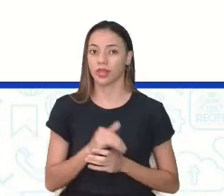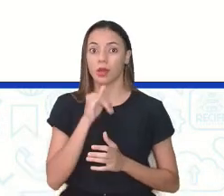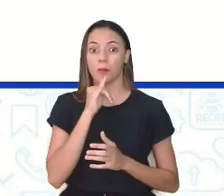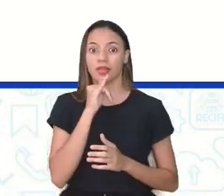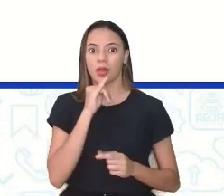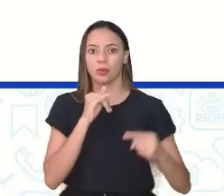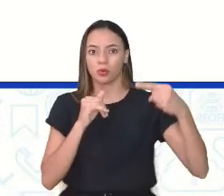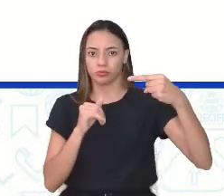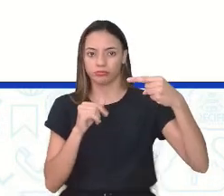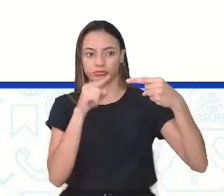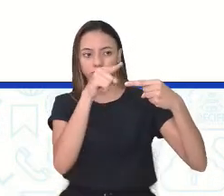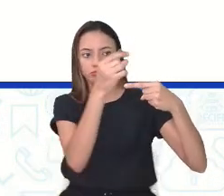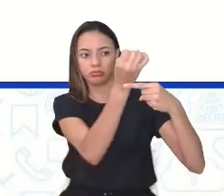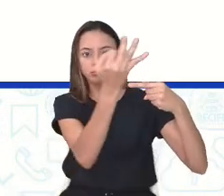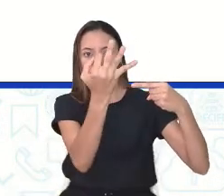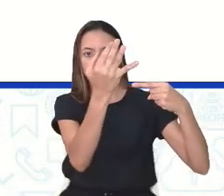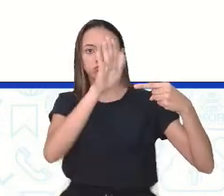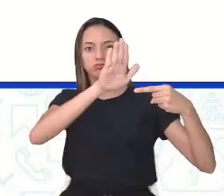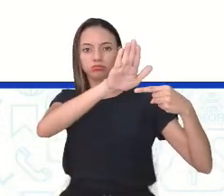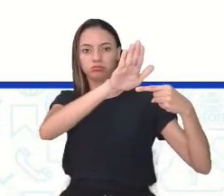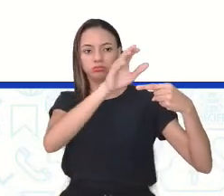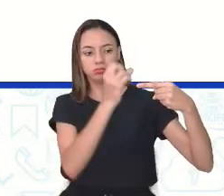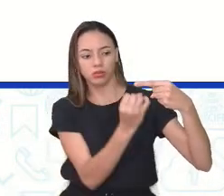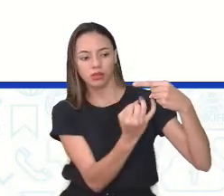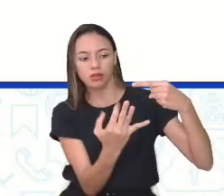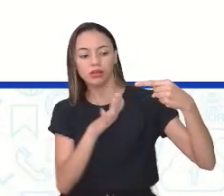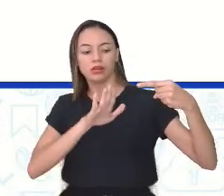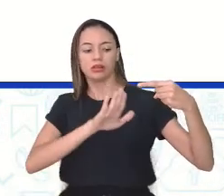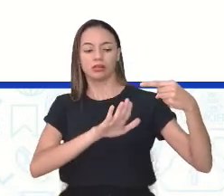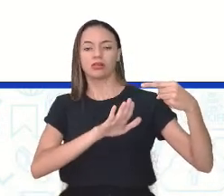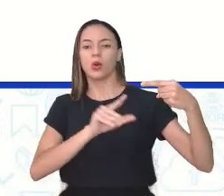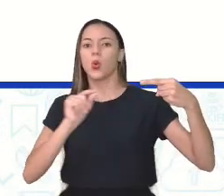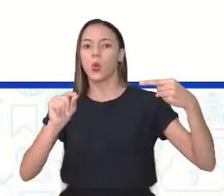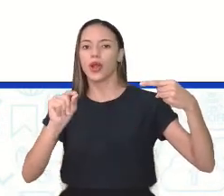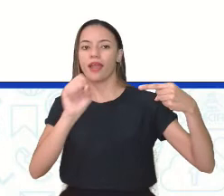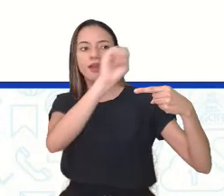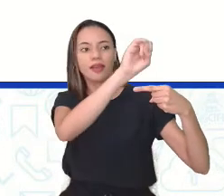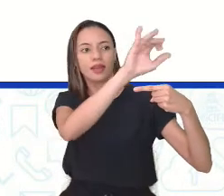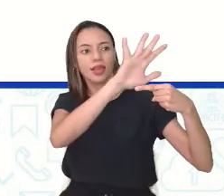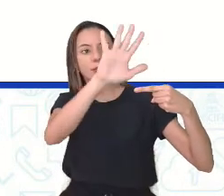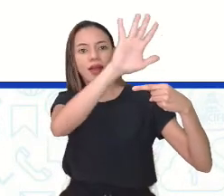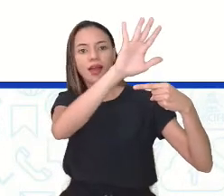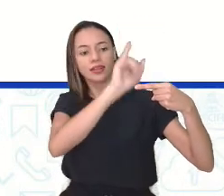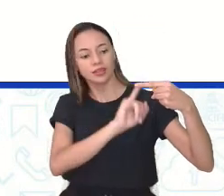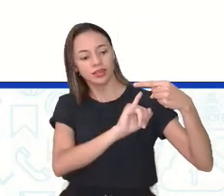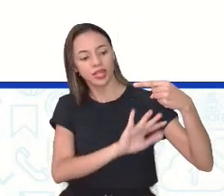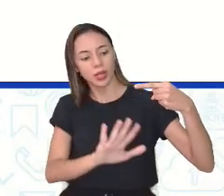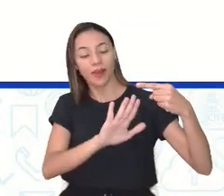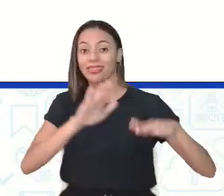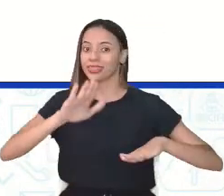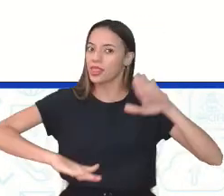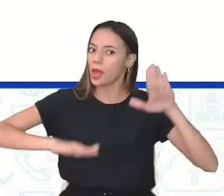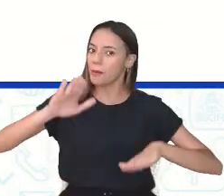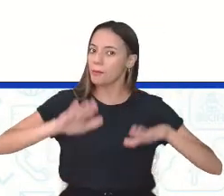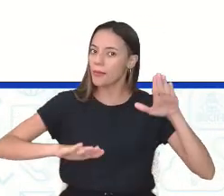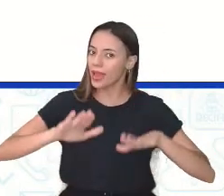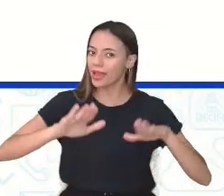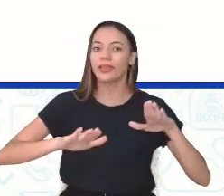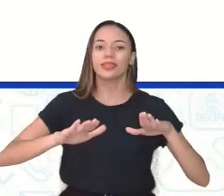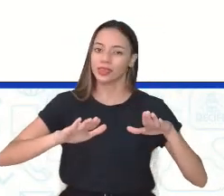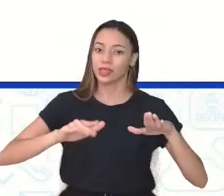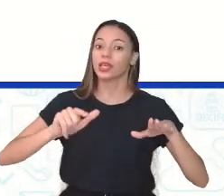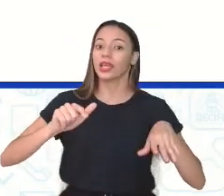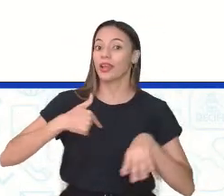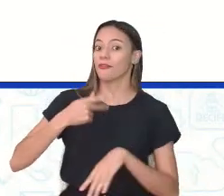lugar de cima, vamos dizer assim, e o lugar de baixo para essas figuras aí, dependendo do que a gente está falando dela.